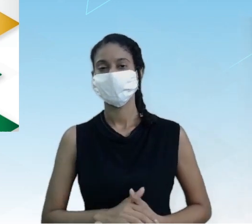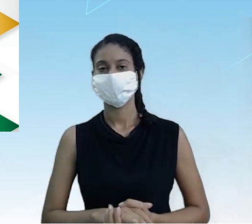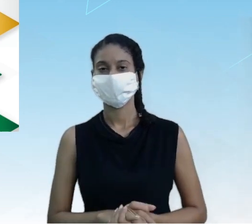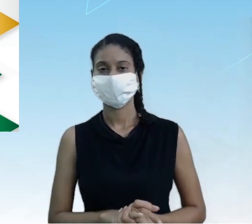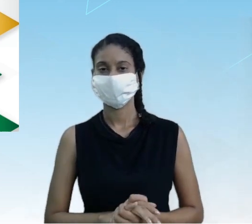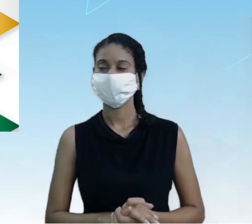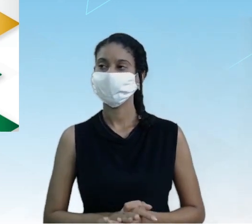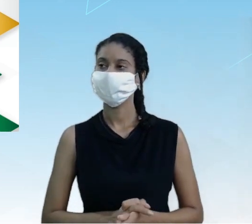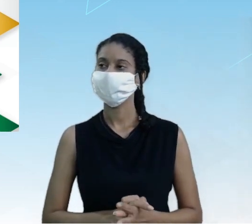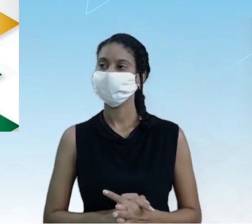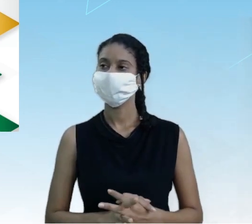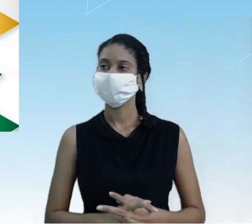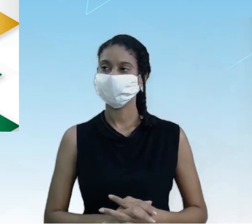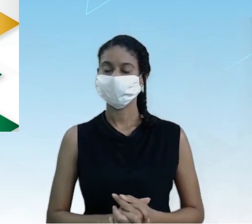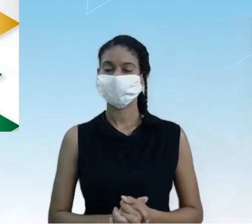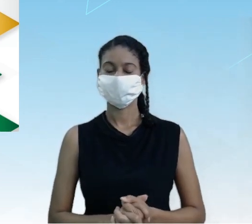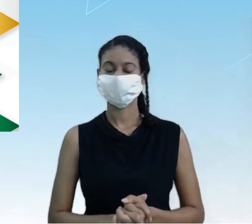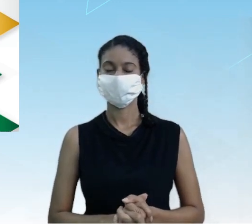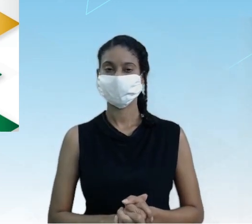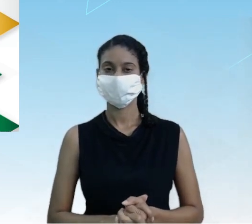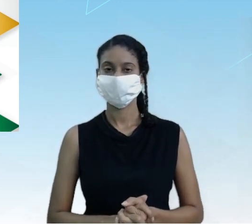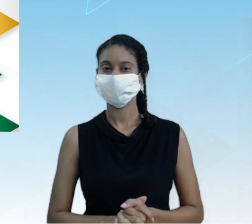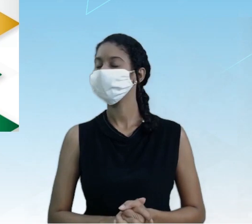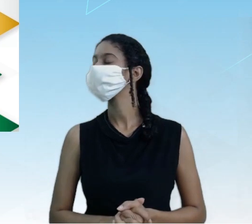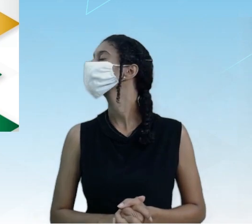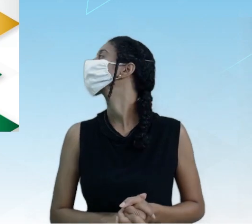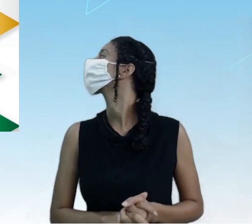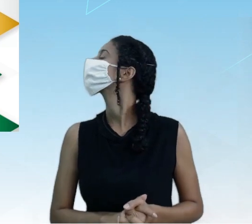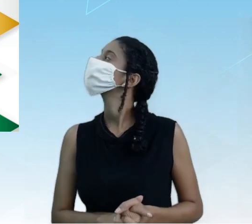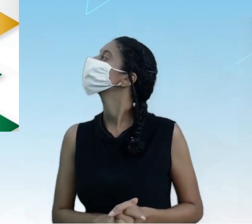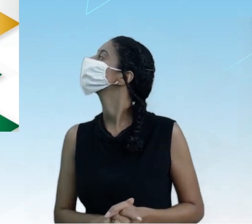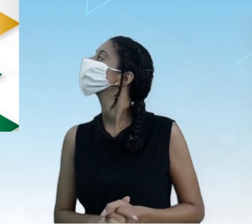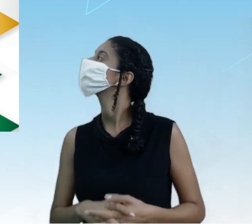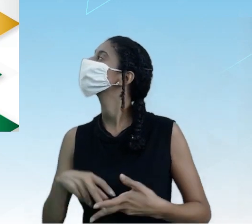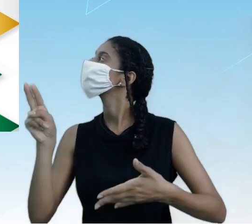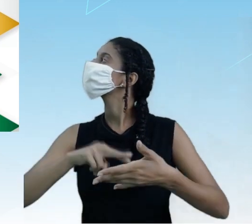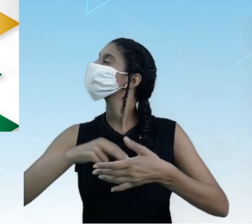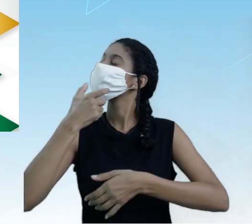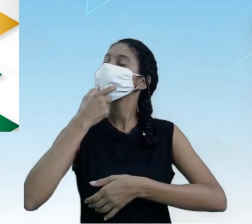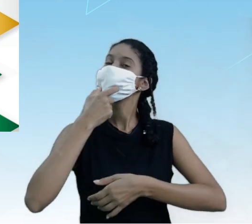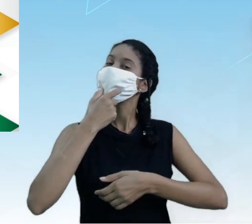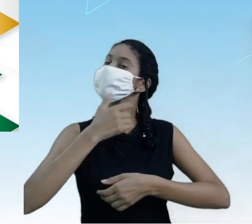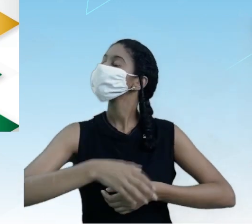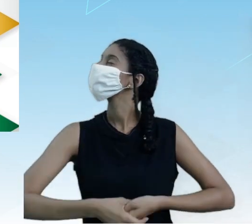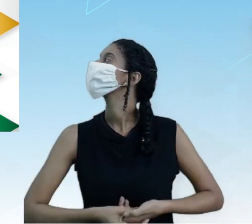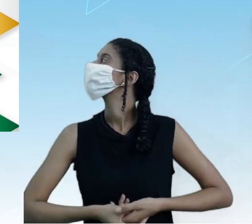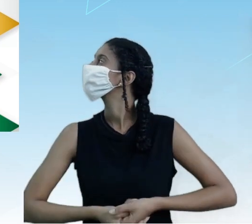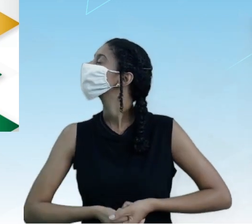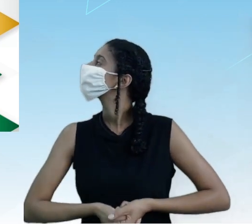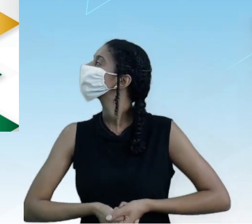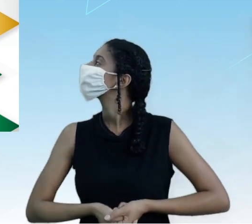which reflects the political, historical, and cultural differences of the region.